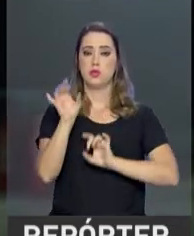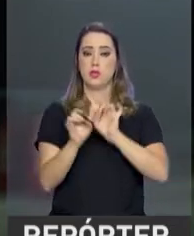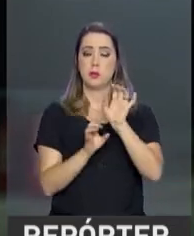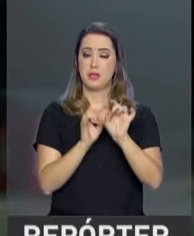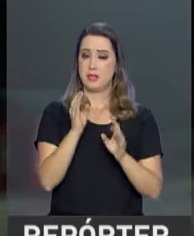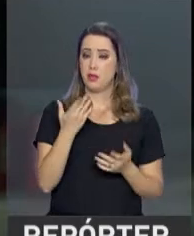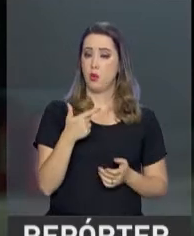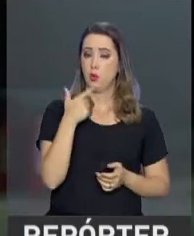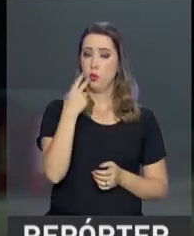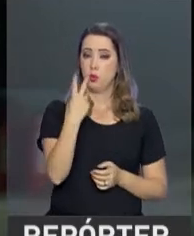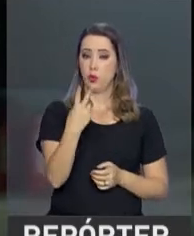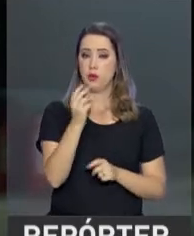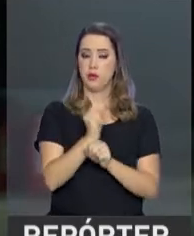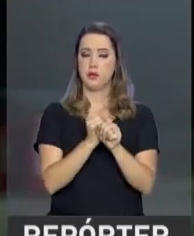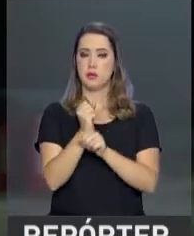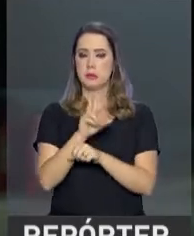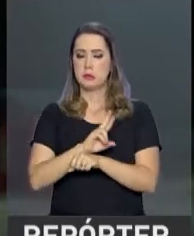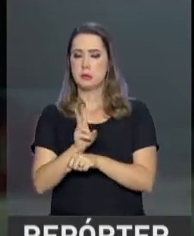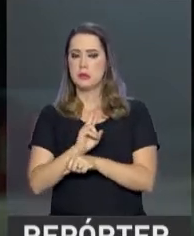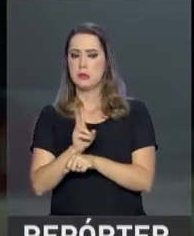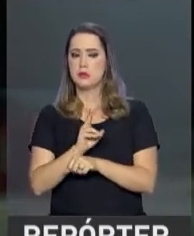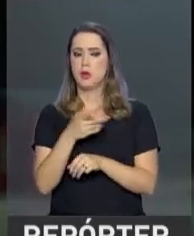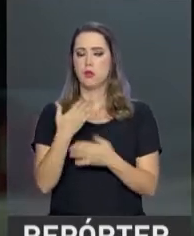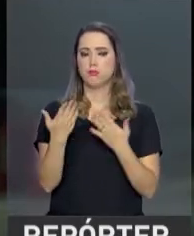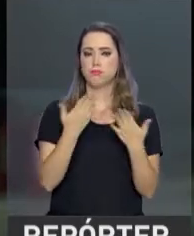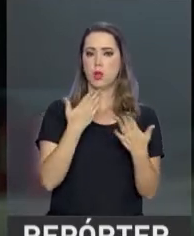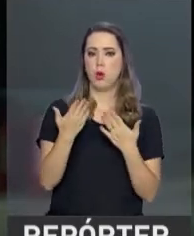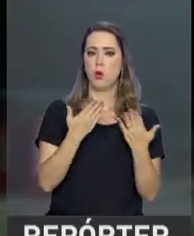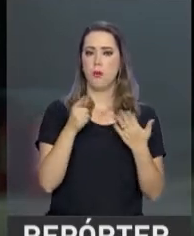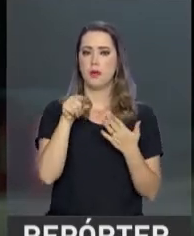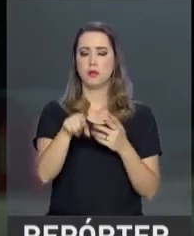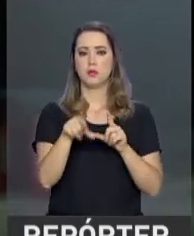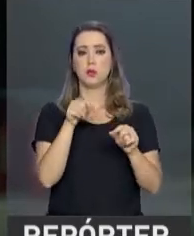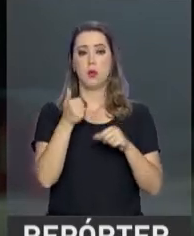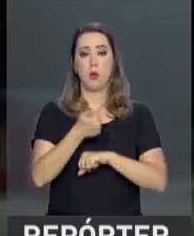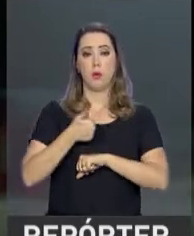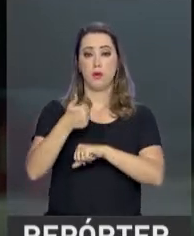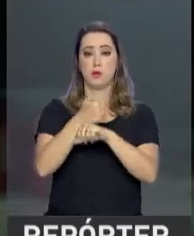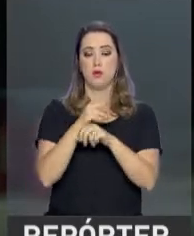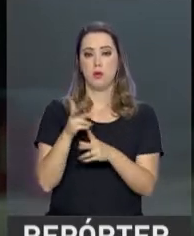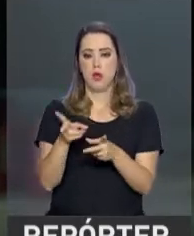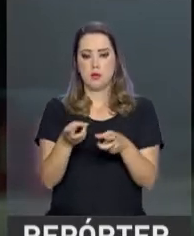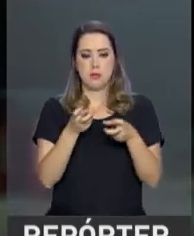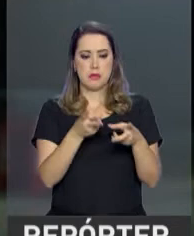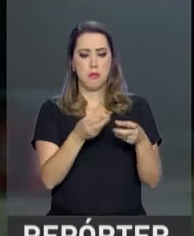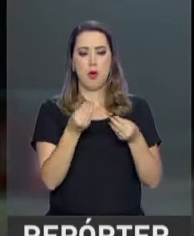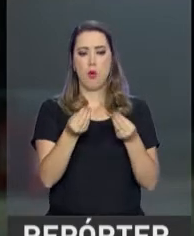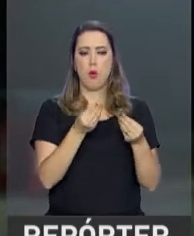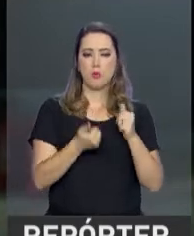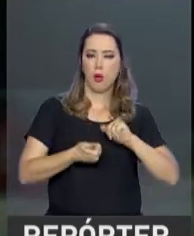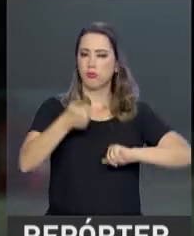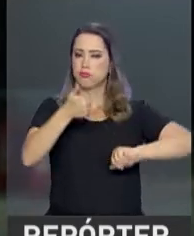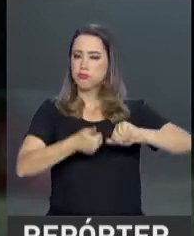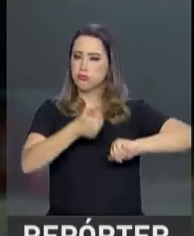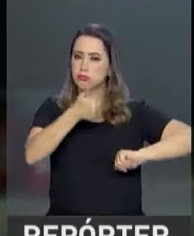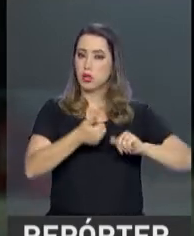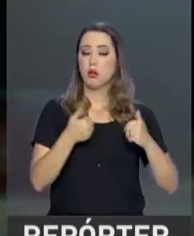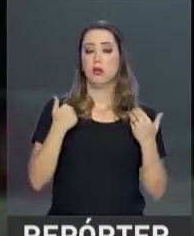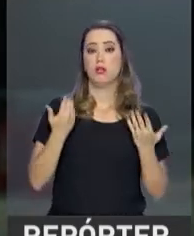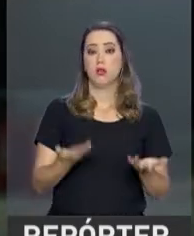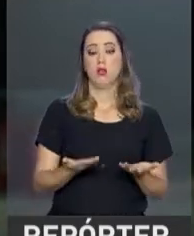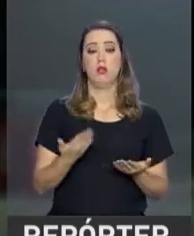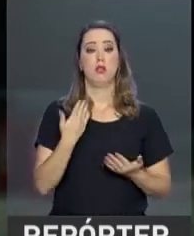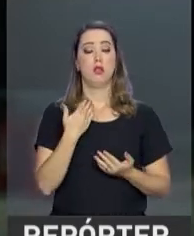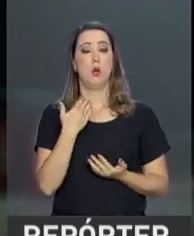dois anos serão monitoradas e avaliadas por especialistas para isso o fundo social do banco